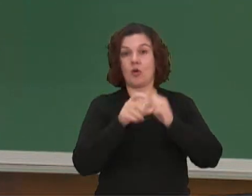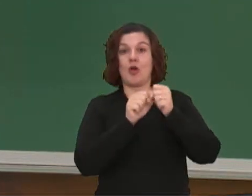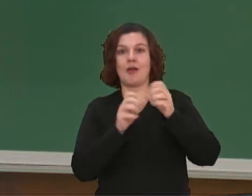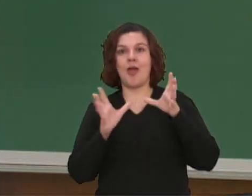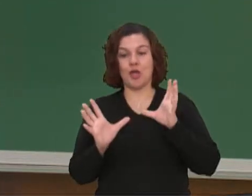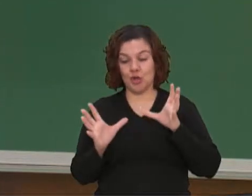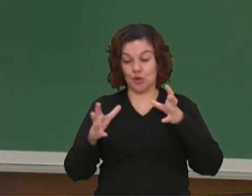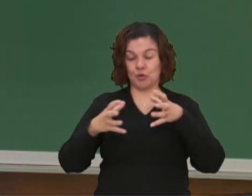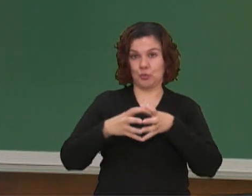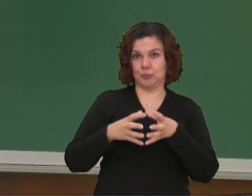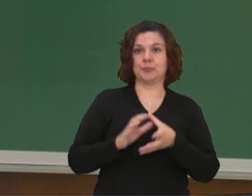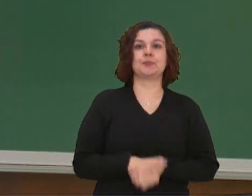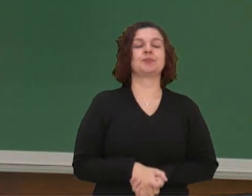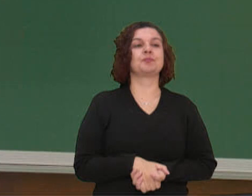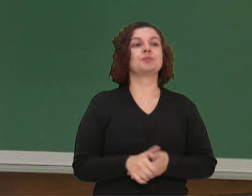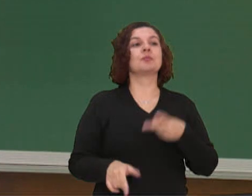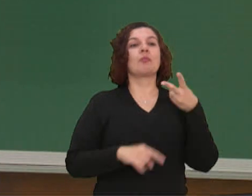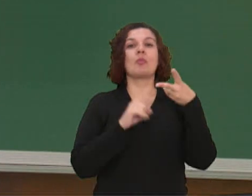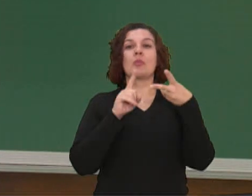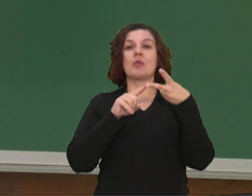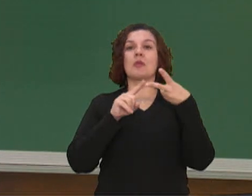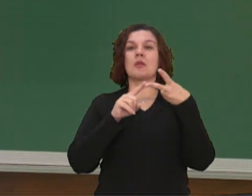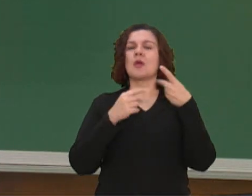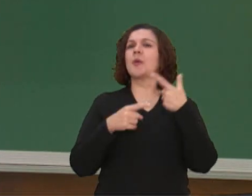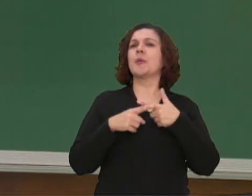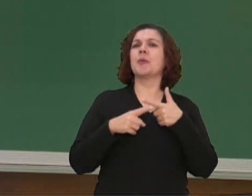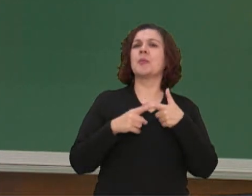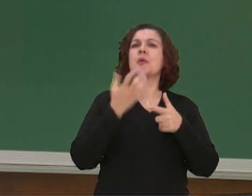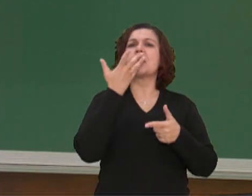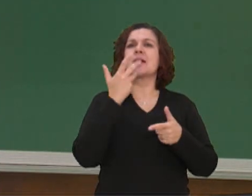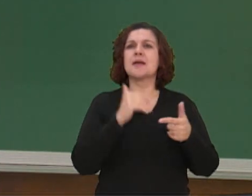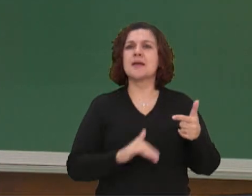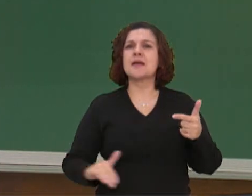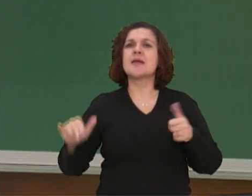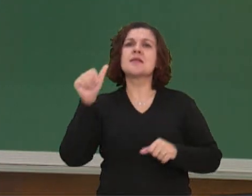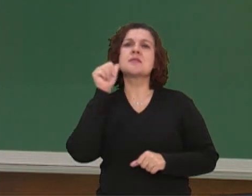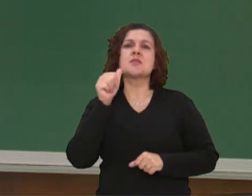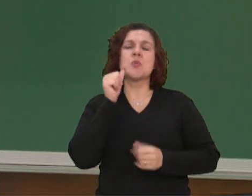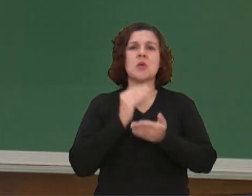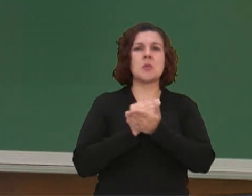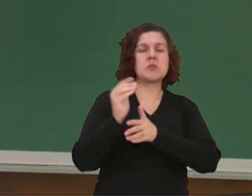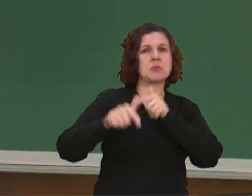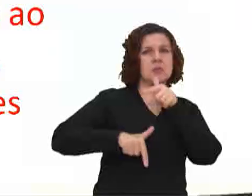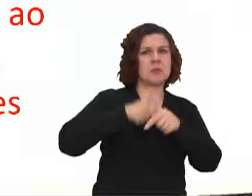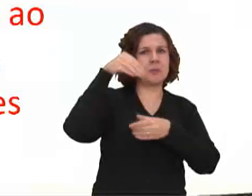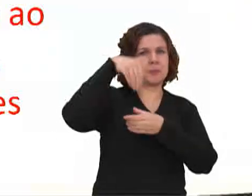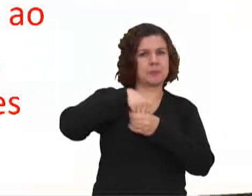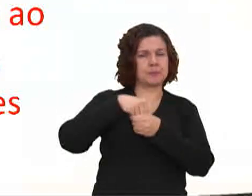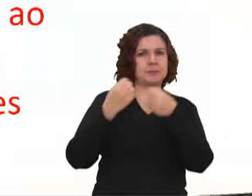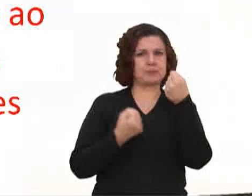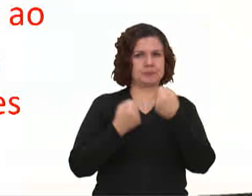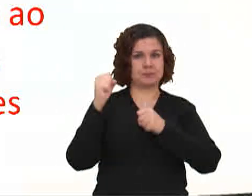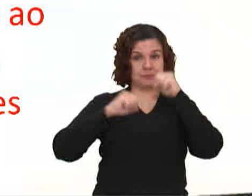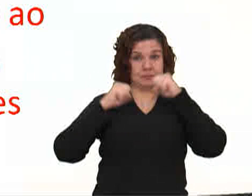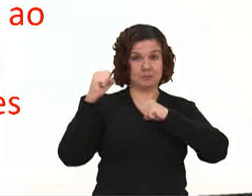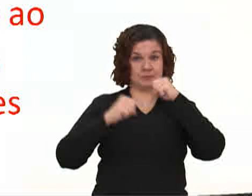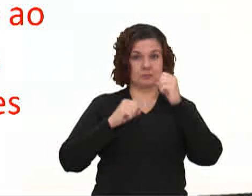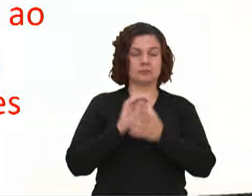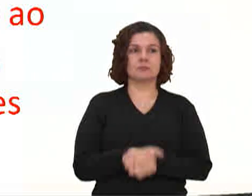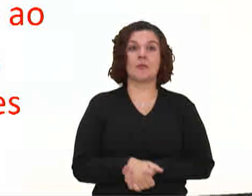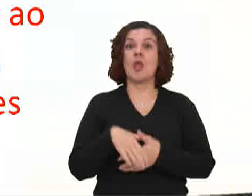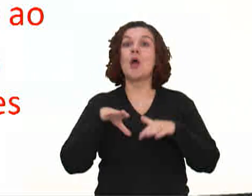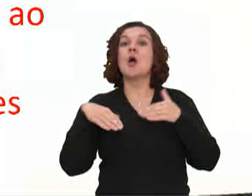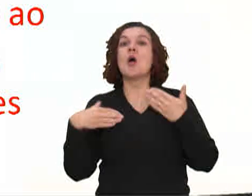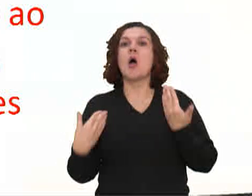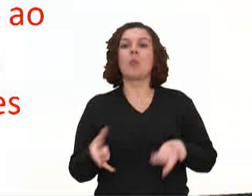conjunto. Questão 2. Por que as crianças e mulheres começaram a trabalhar nas fábricas? Qual era o interesse